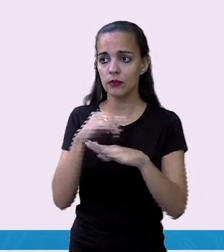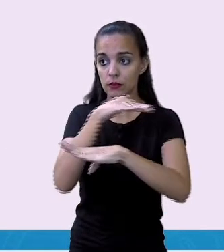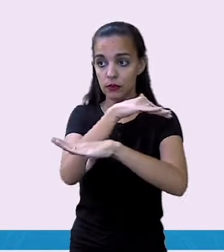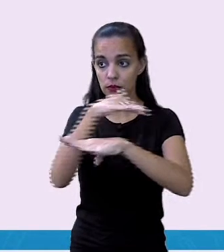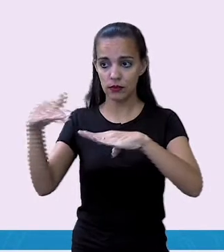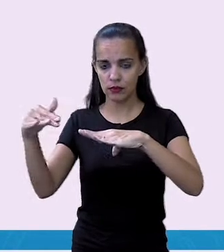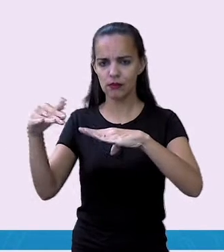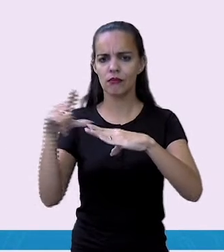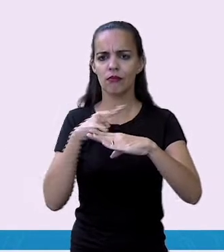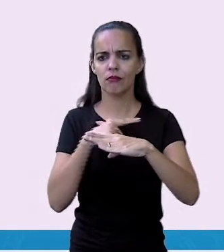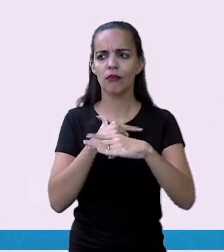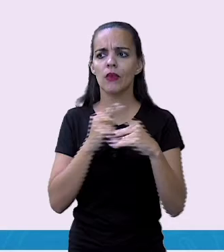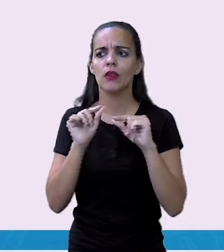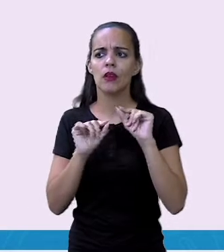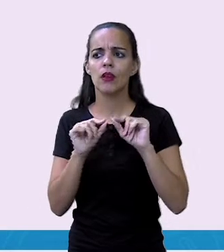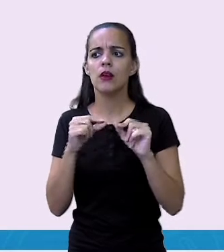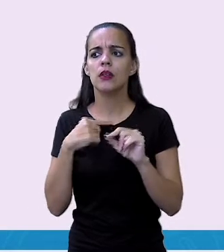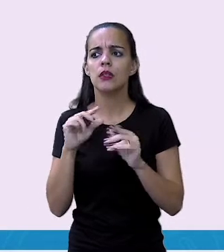Retas paralelas,